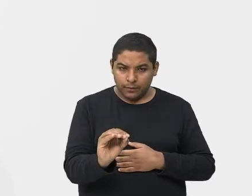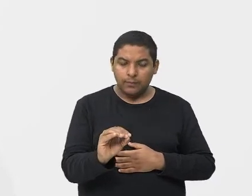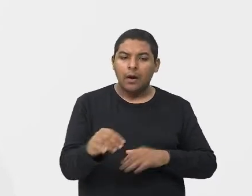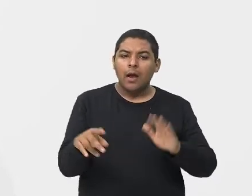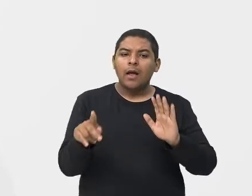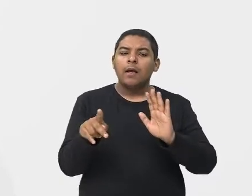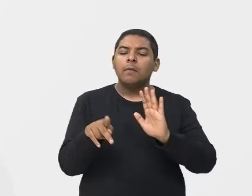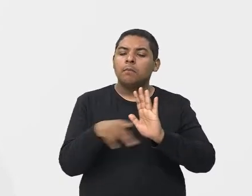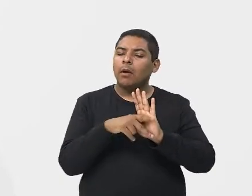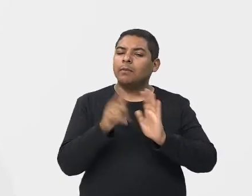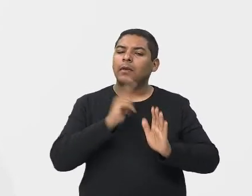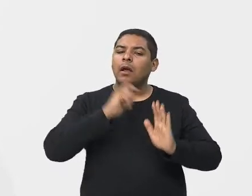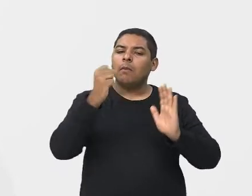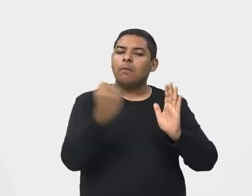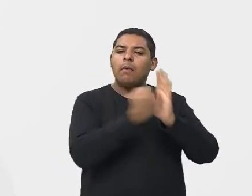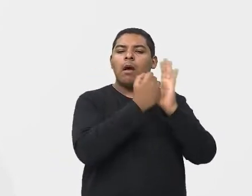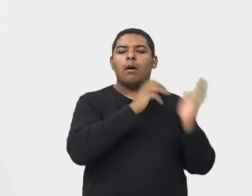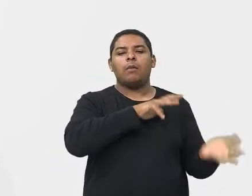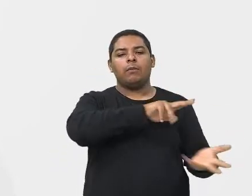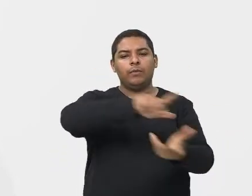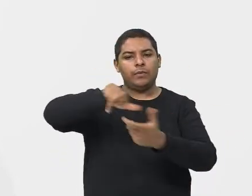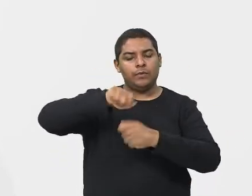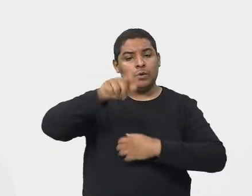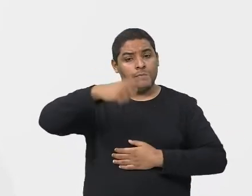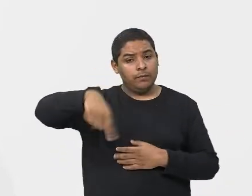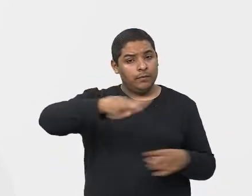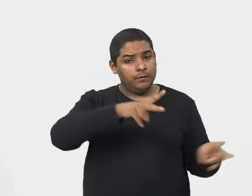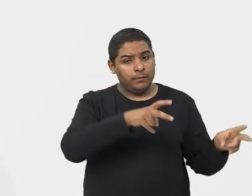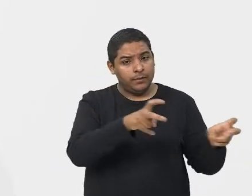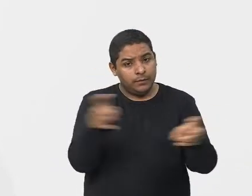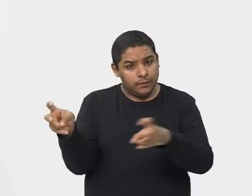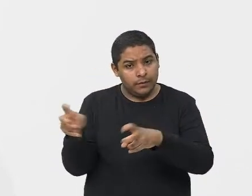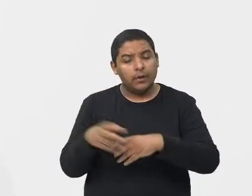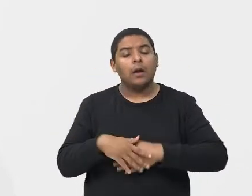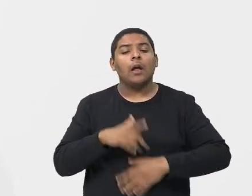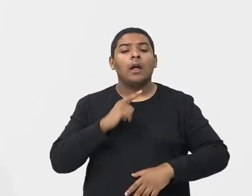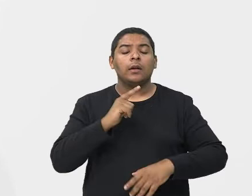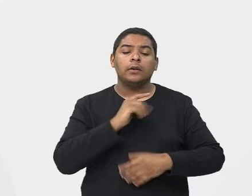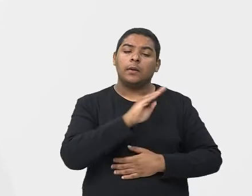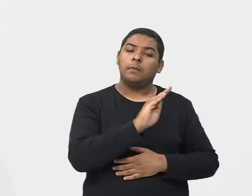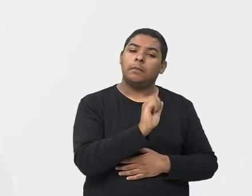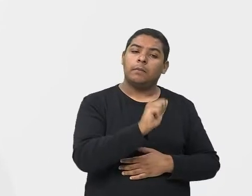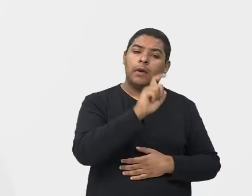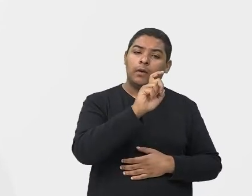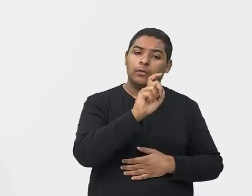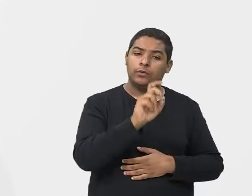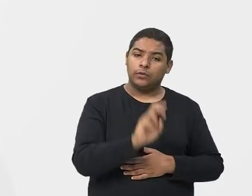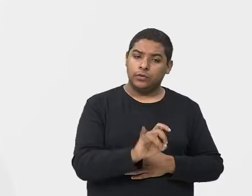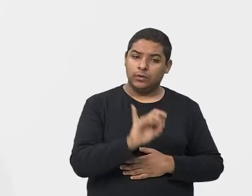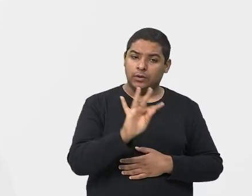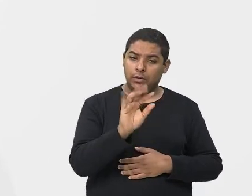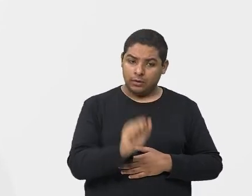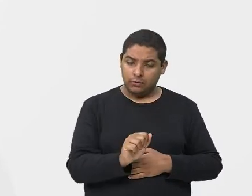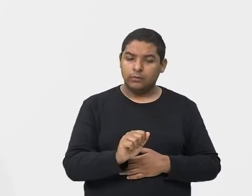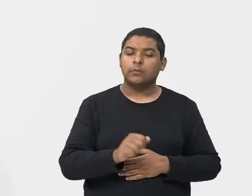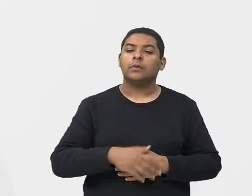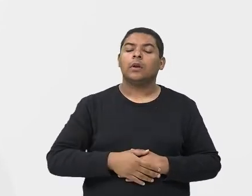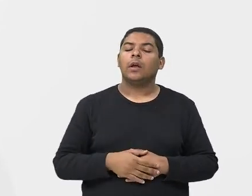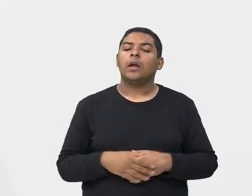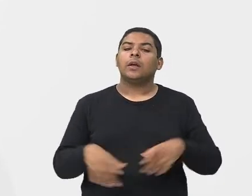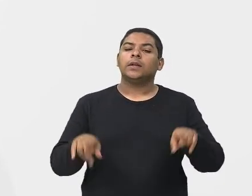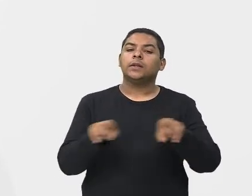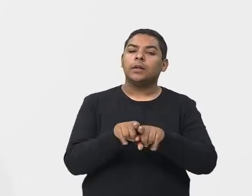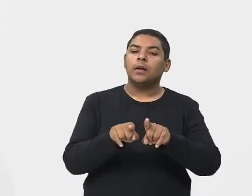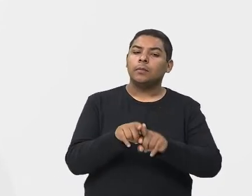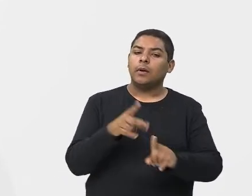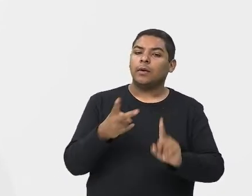mundial, ok? A gente observa que além da bauxita, que vai ser o alumínio, a gente também vai verificar aí que